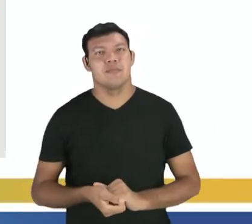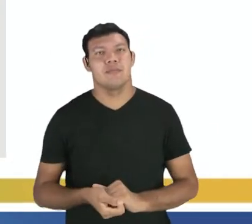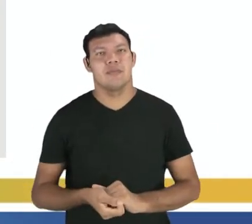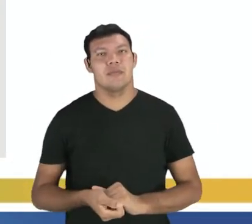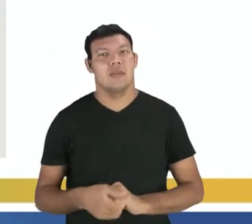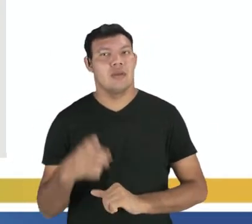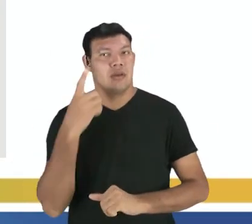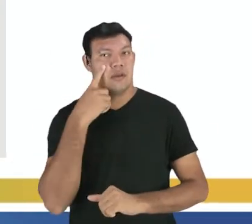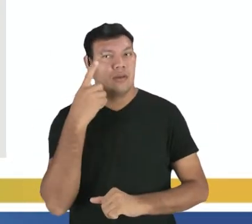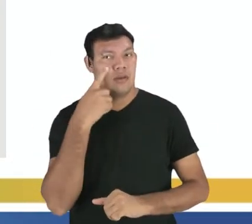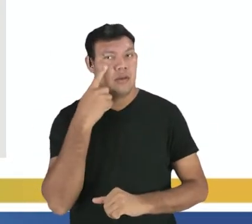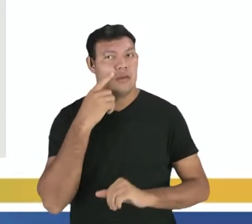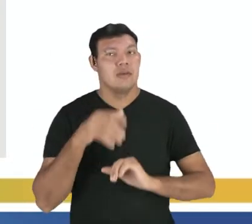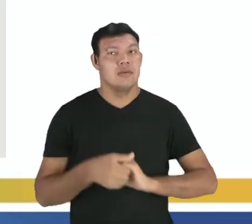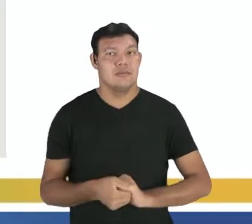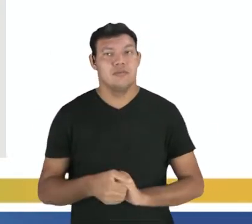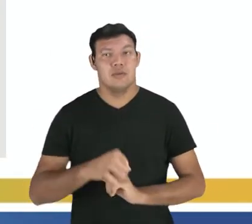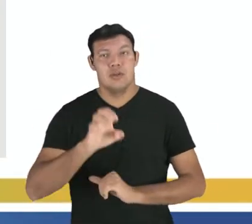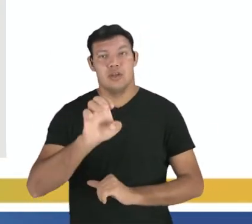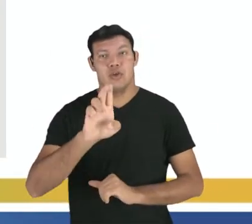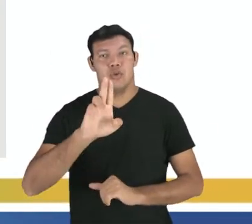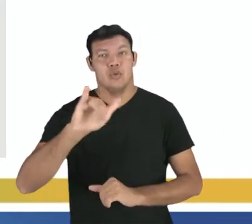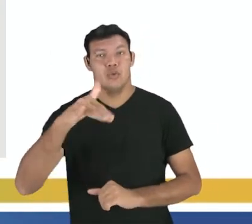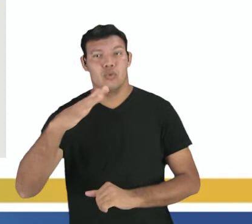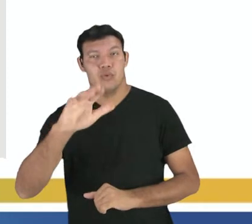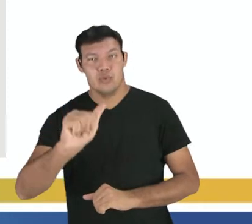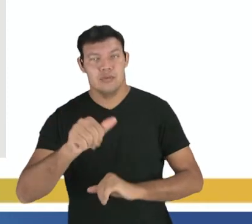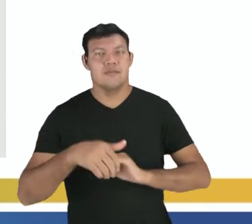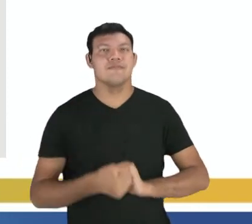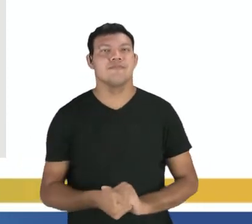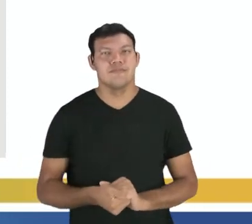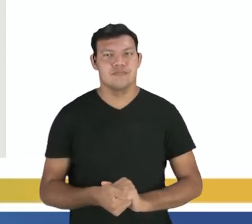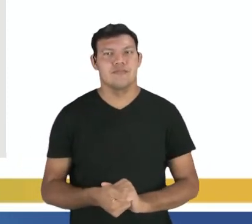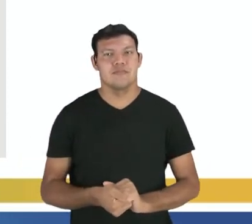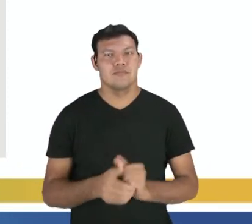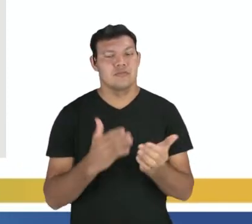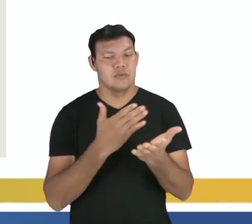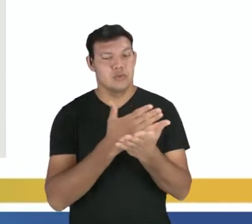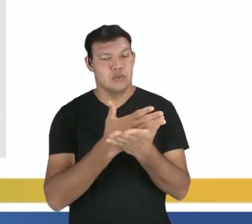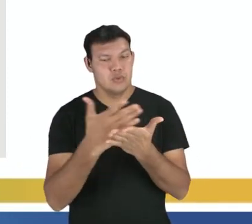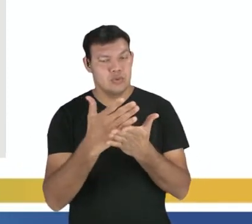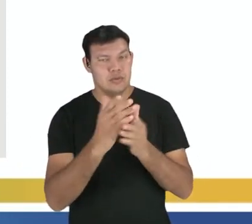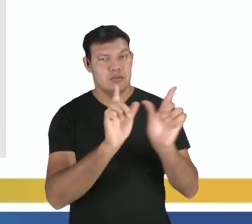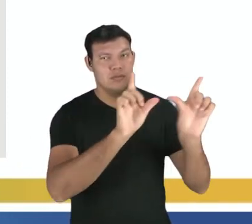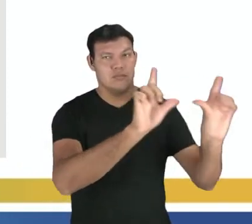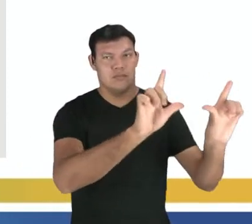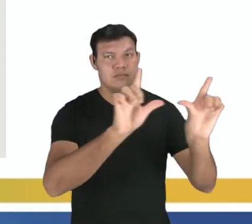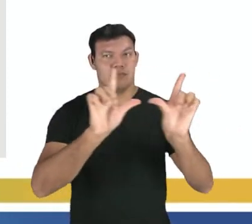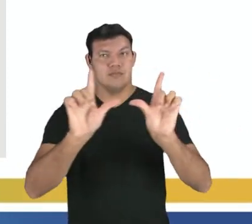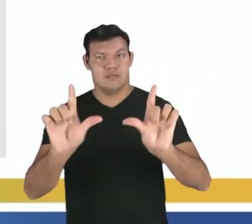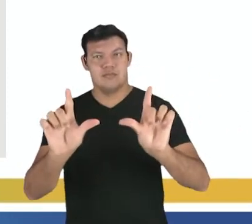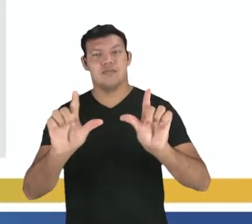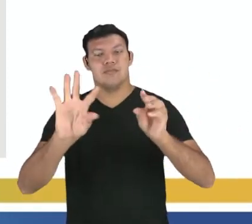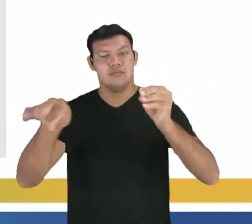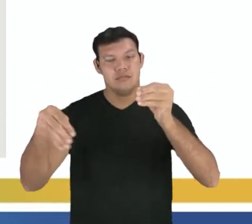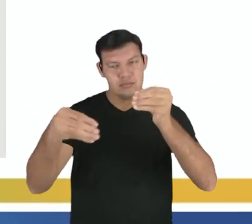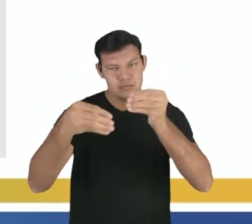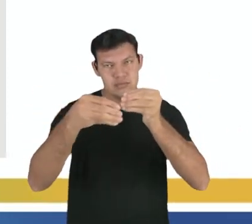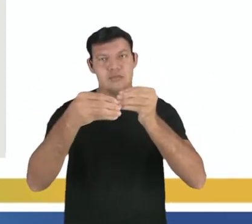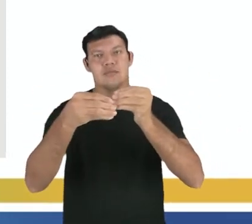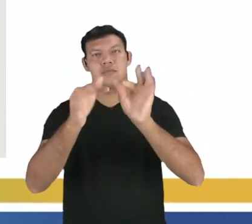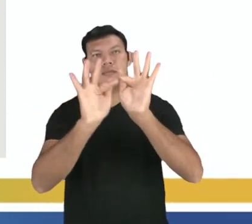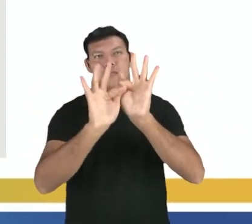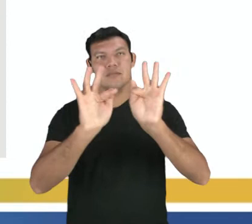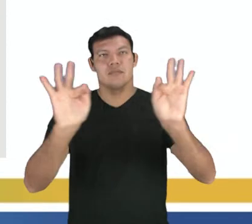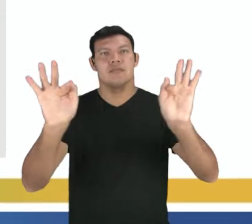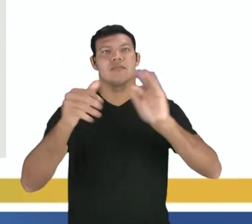nos ater à palavra cuja, né, que está lá no início do segundo quadrinho, complementando a